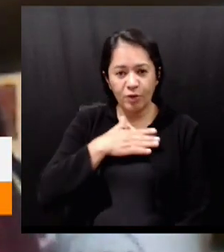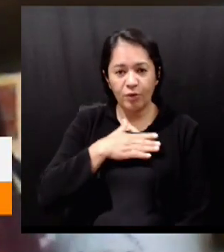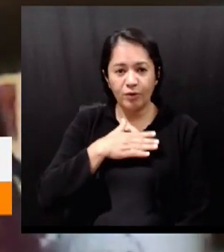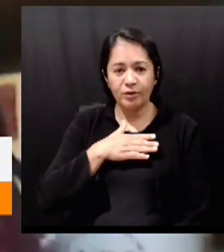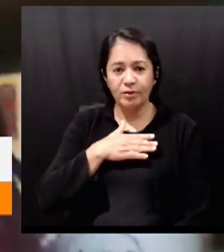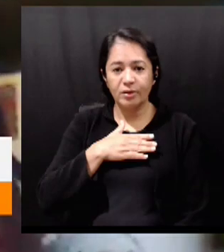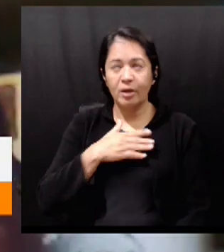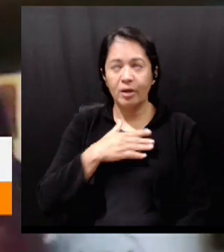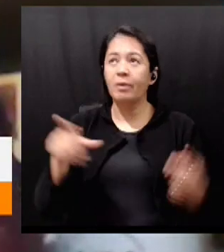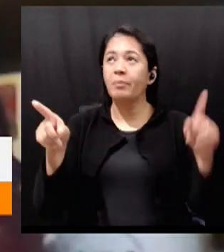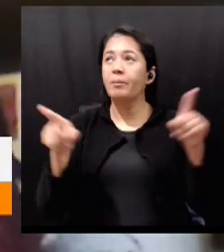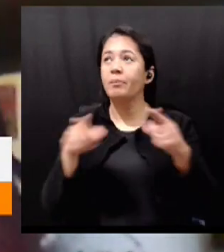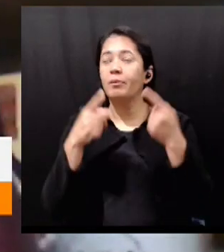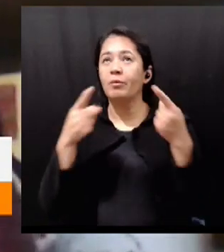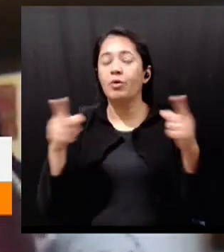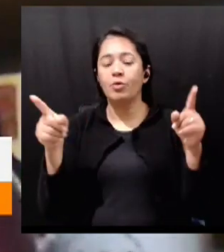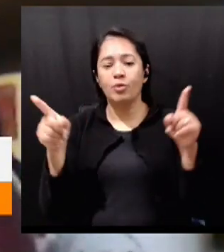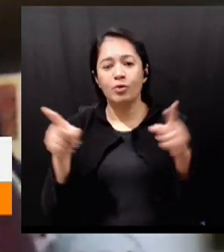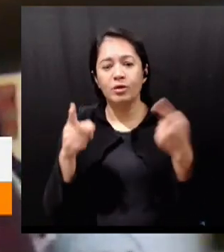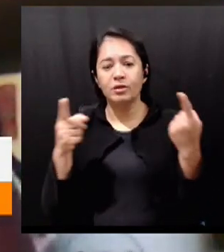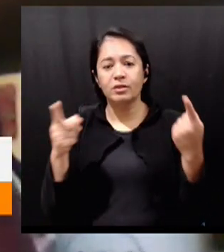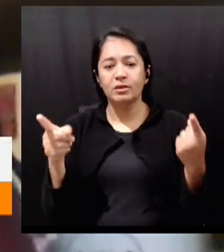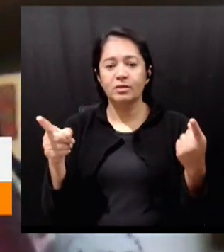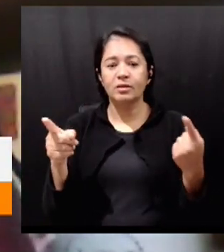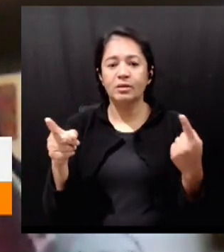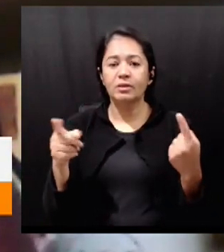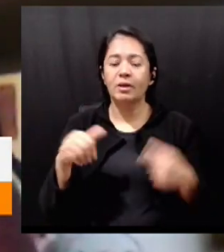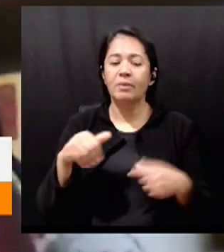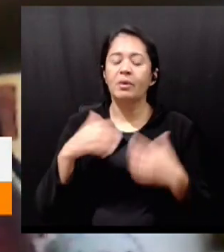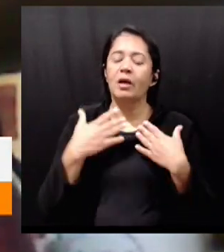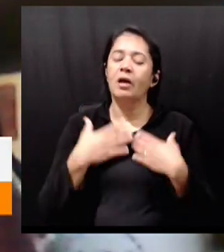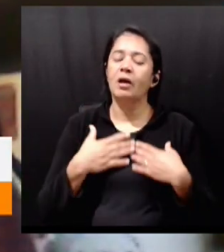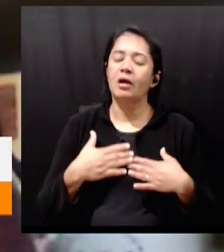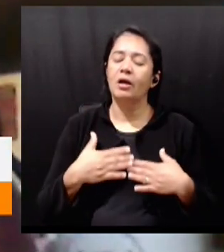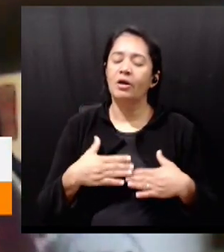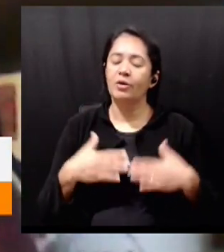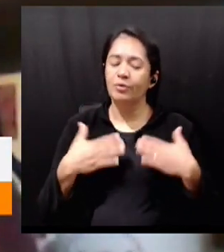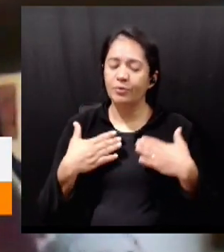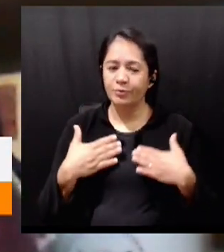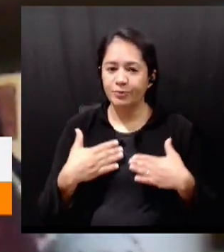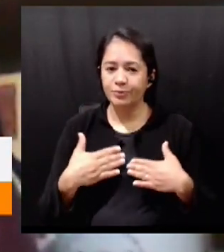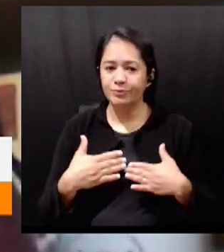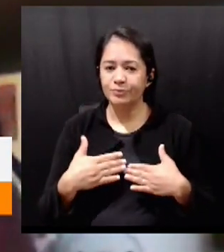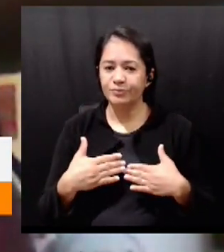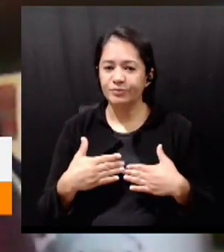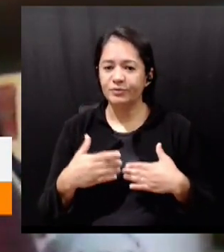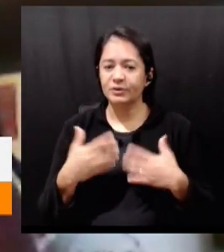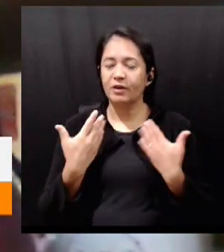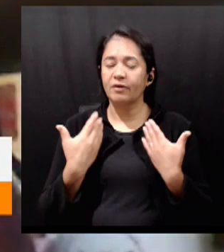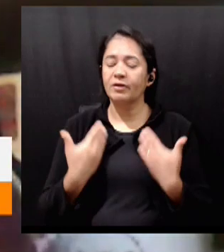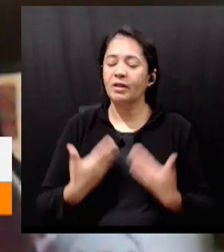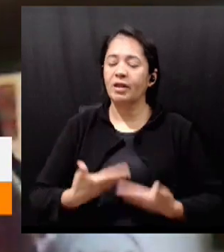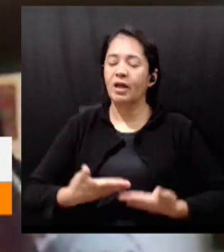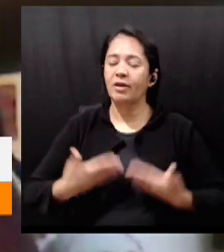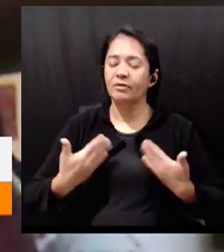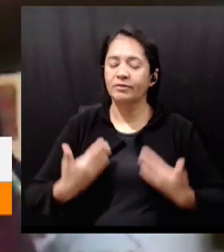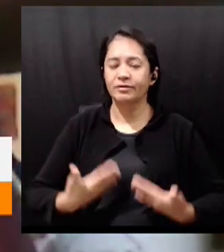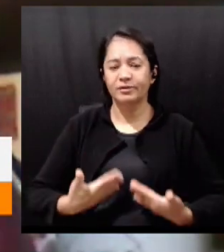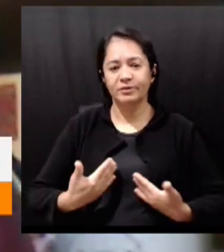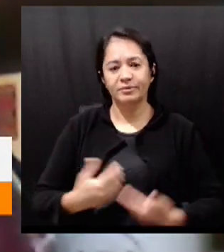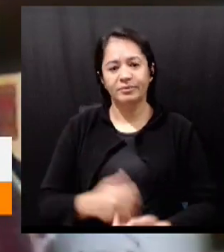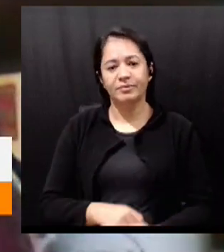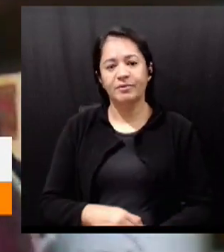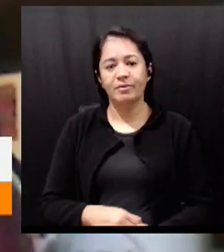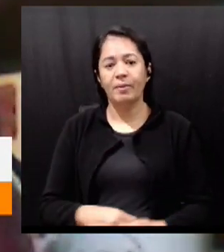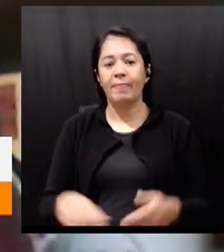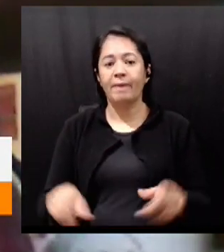Músicas. Música mais lenta te acalma, te deixa mais tranquila, né? Músicas alegres